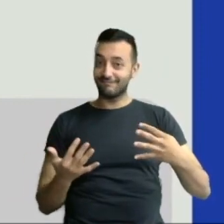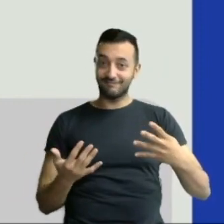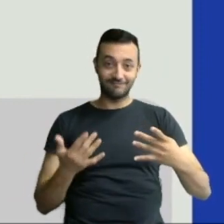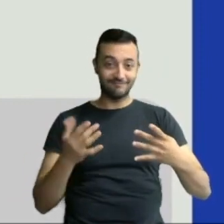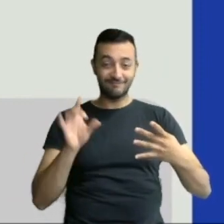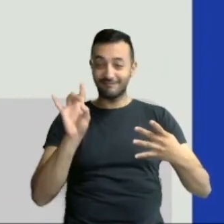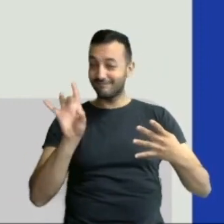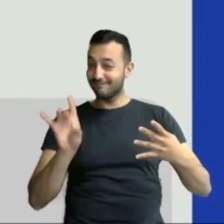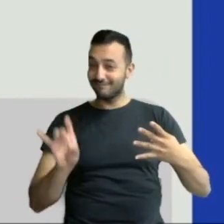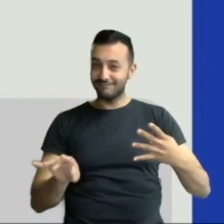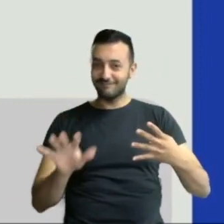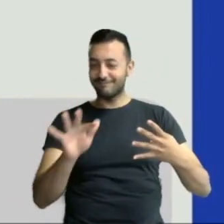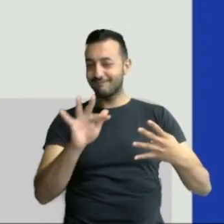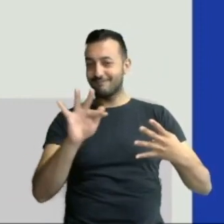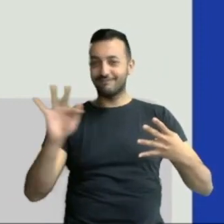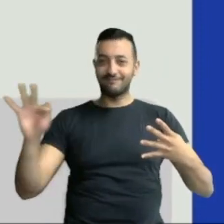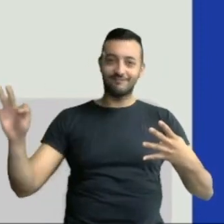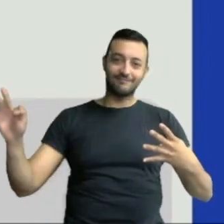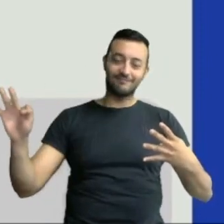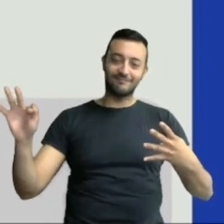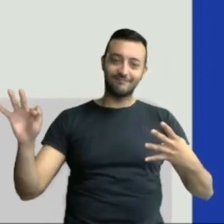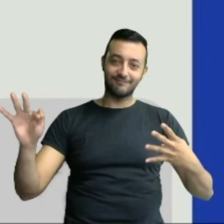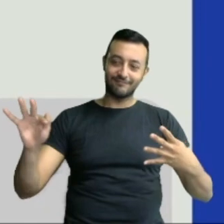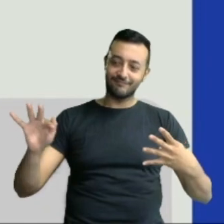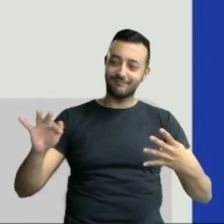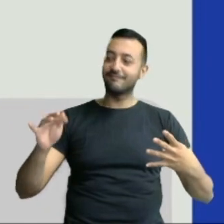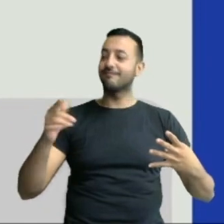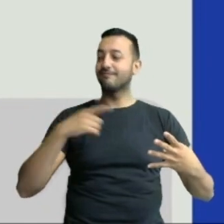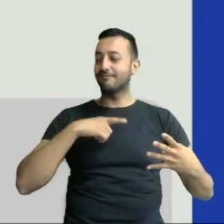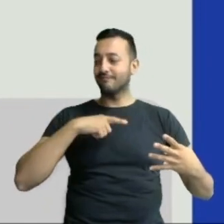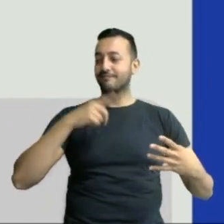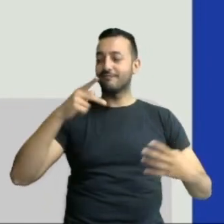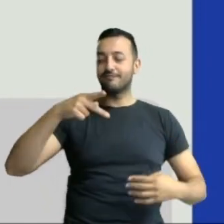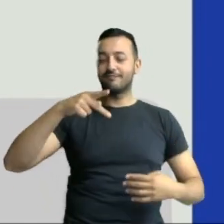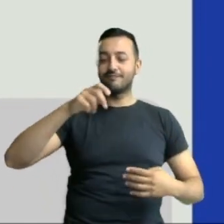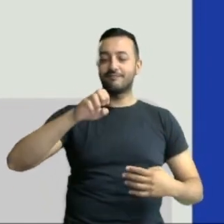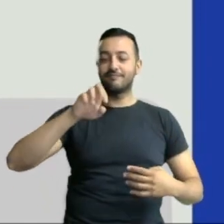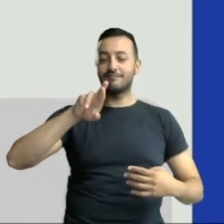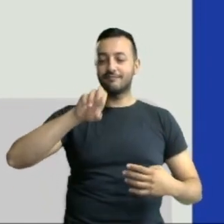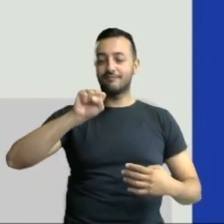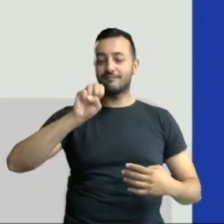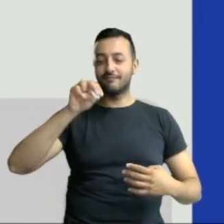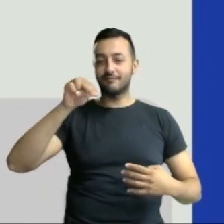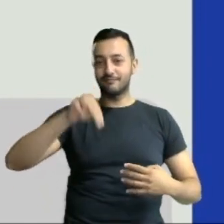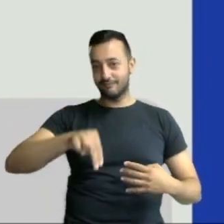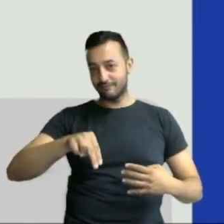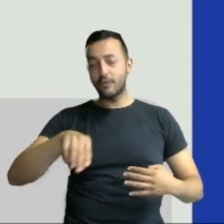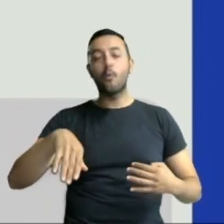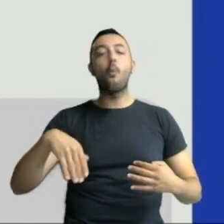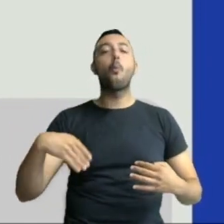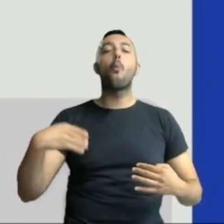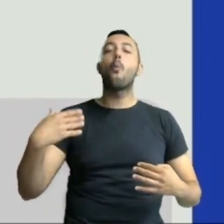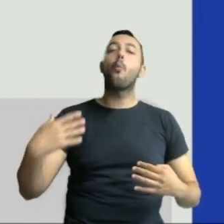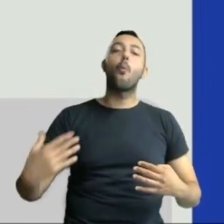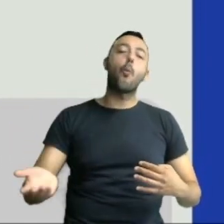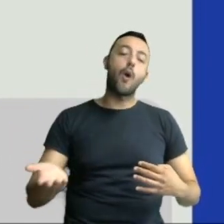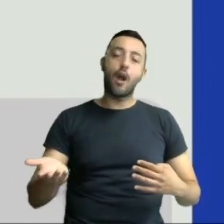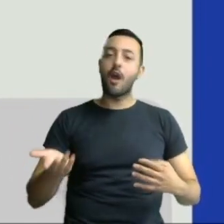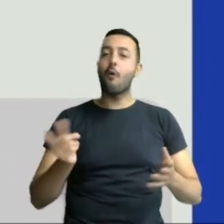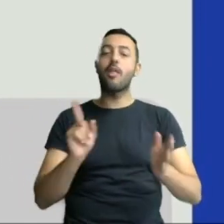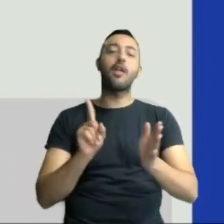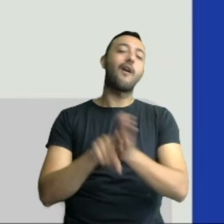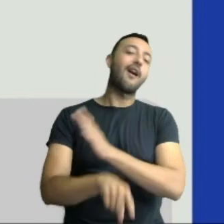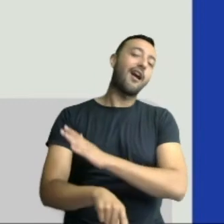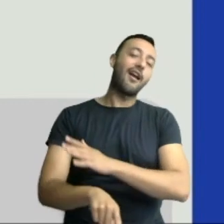aos detalhes da frase, né? Temos ali o person, pessoa. Então, qual é o interrogative